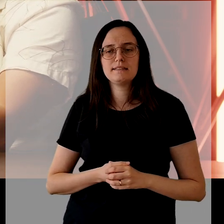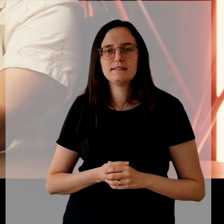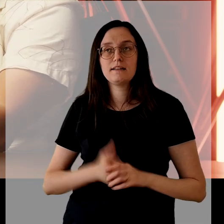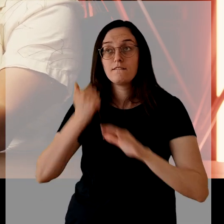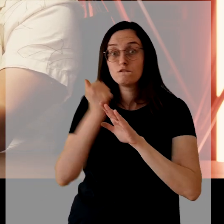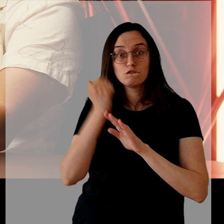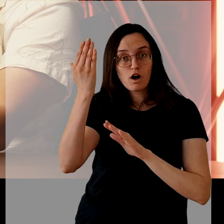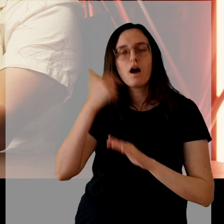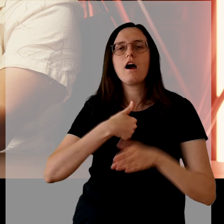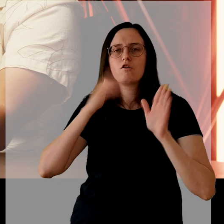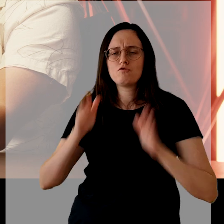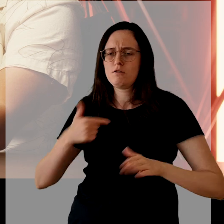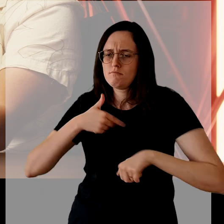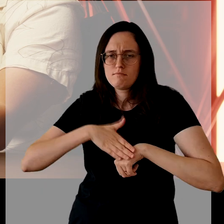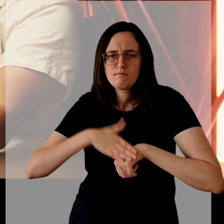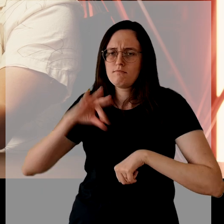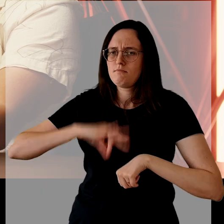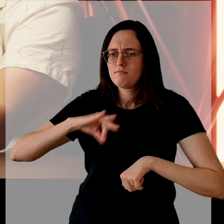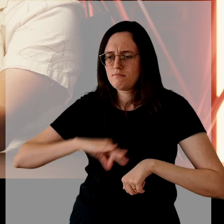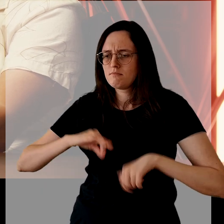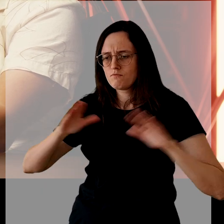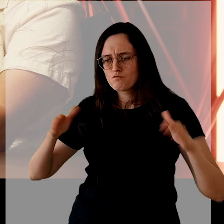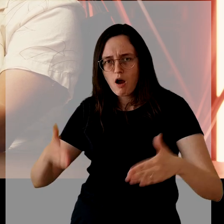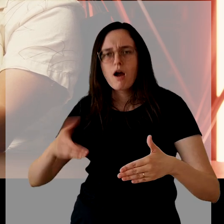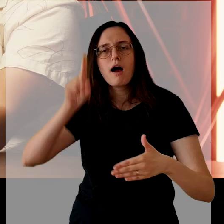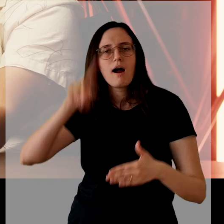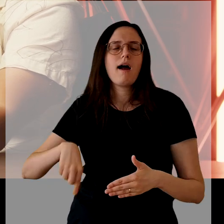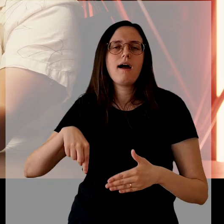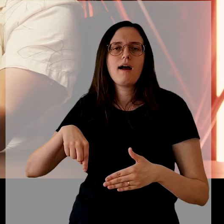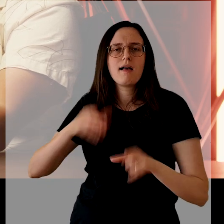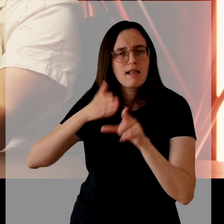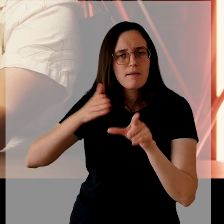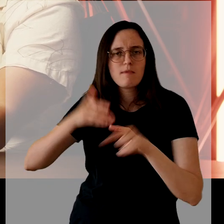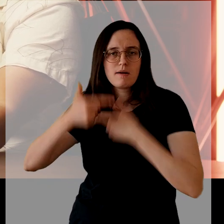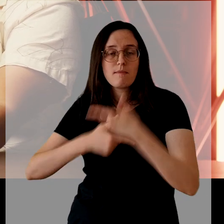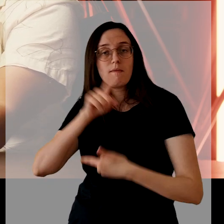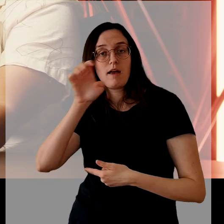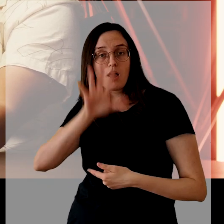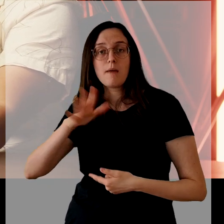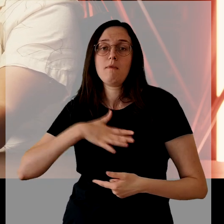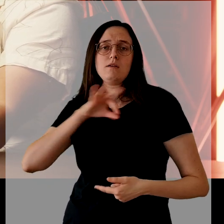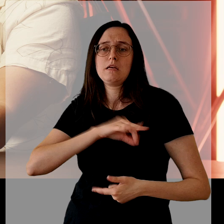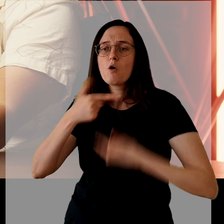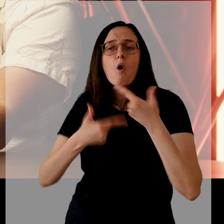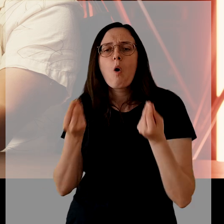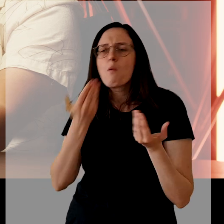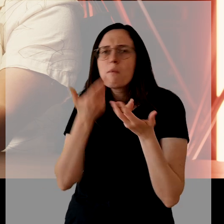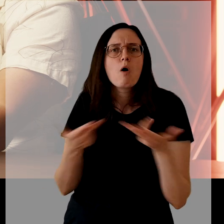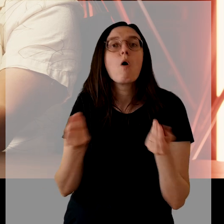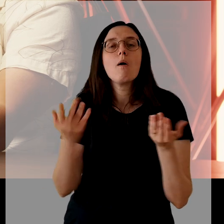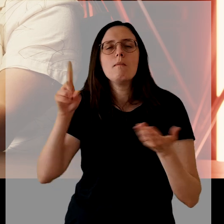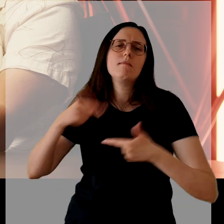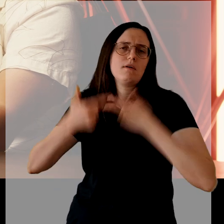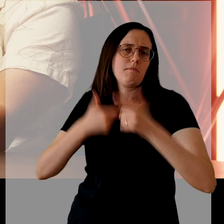No exterior eu me banquei no exterior como laboratorista. Nesses tempos na Europa, o meu ganha-pão foi trabalhar com laboratório.